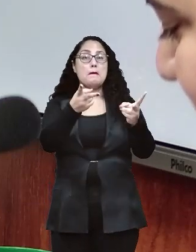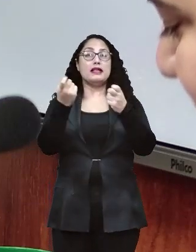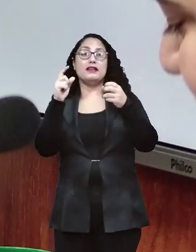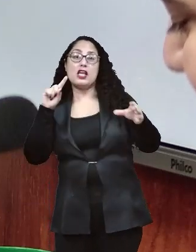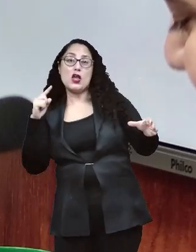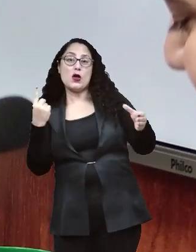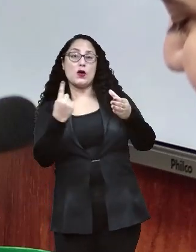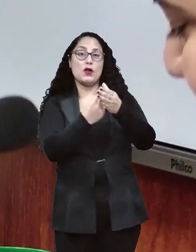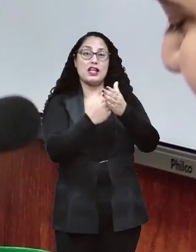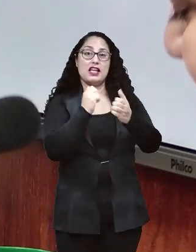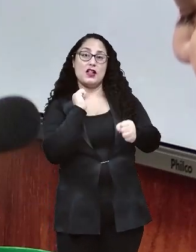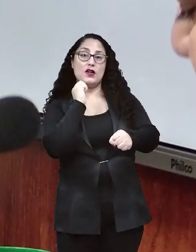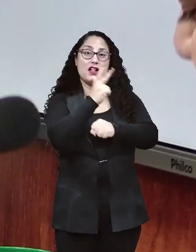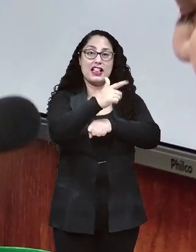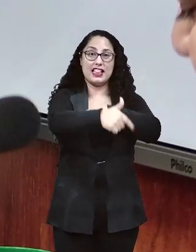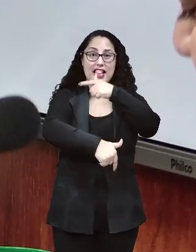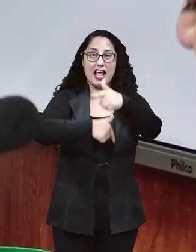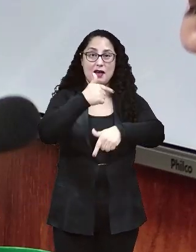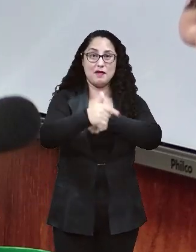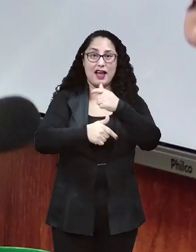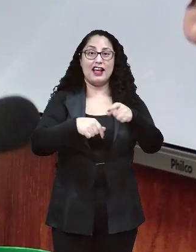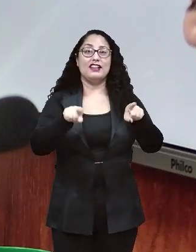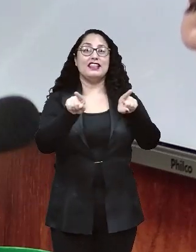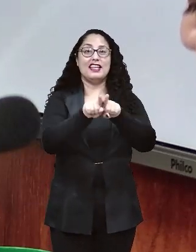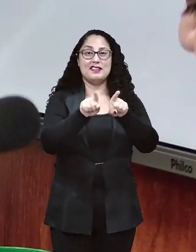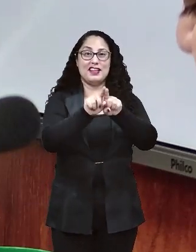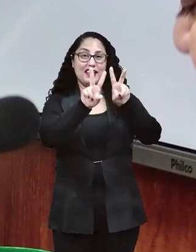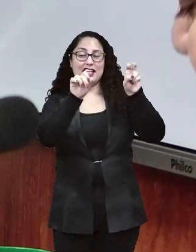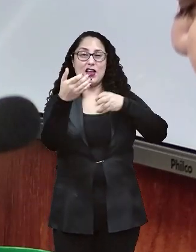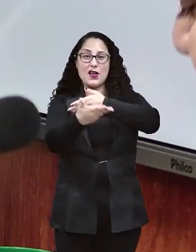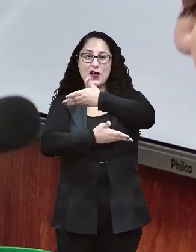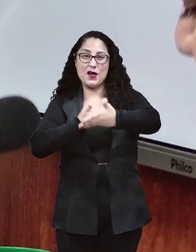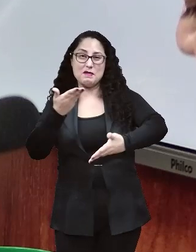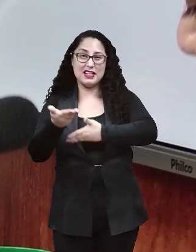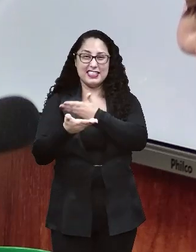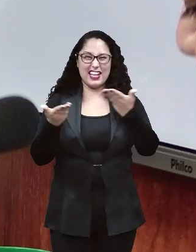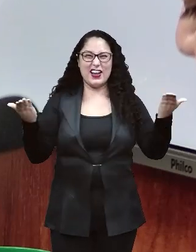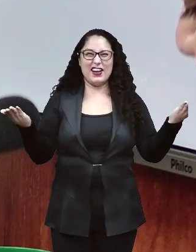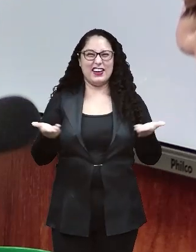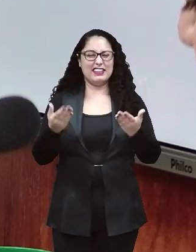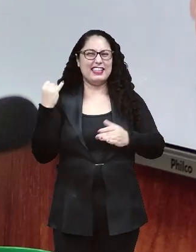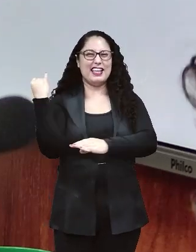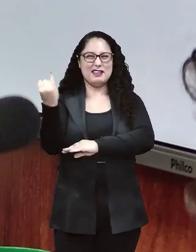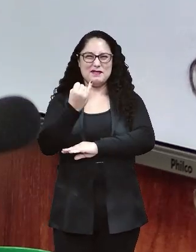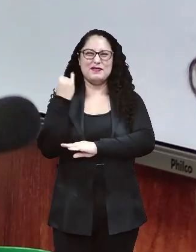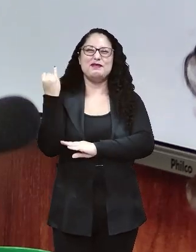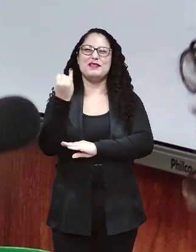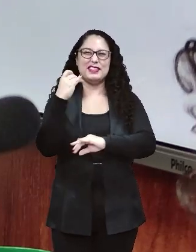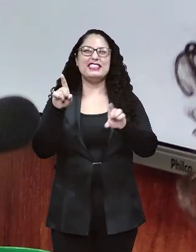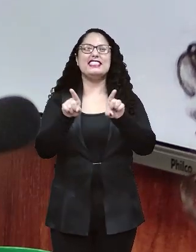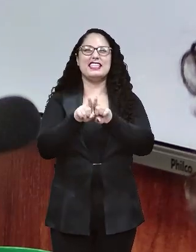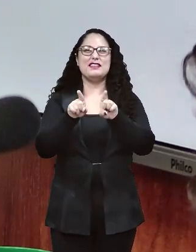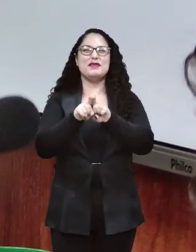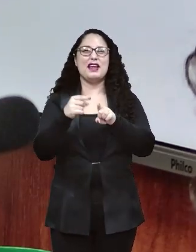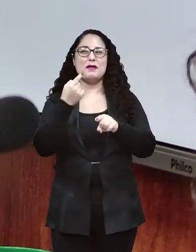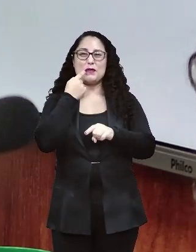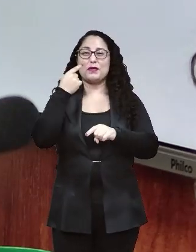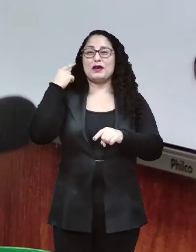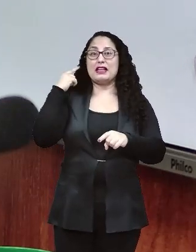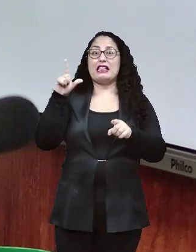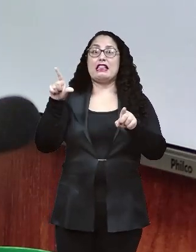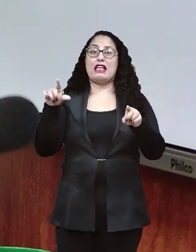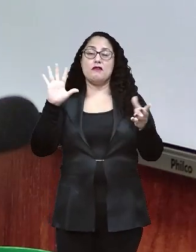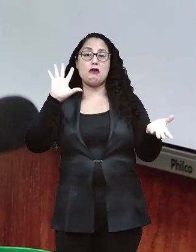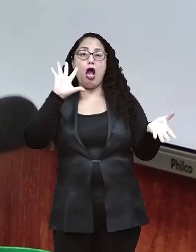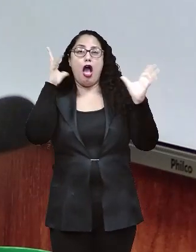incluir no mercado de trabalho também, o tema, e compartilhar isso aqui hoje eu acho que é importante, até porque recentemente a gente teve um